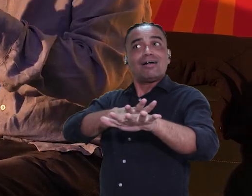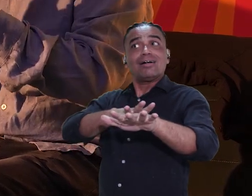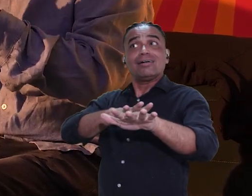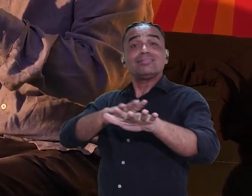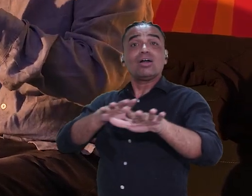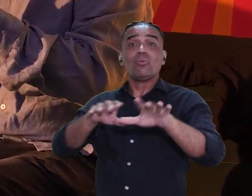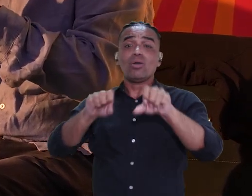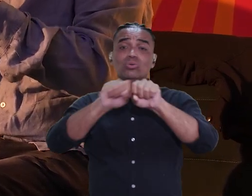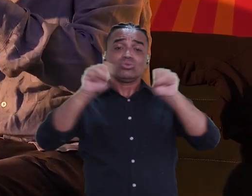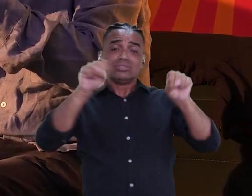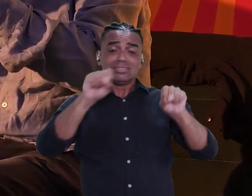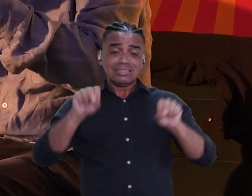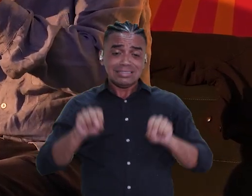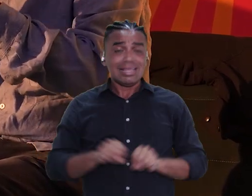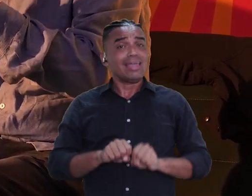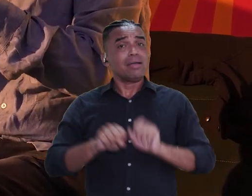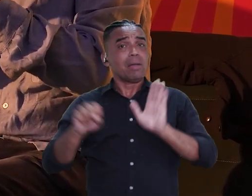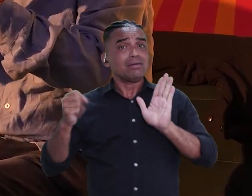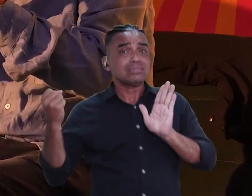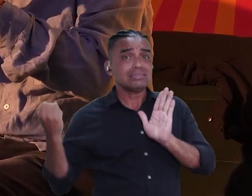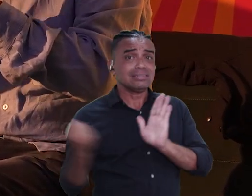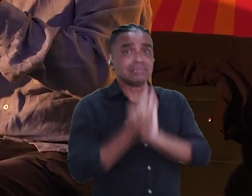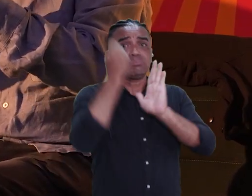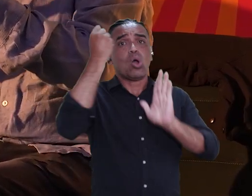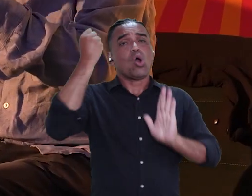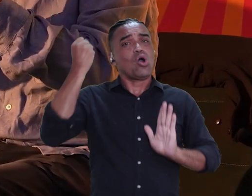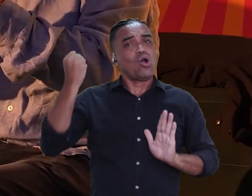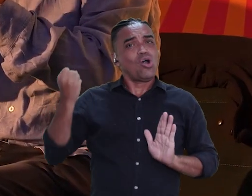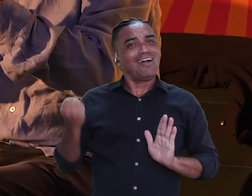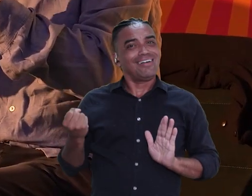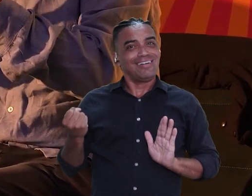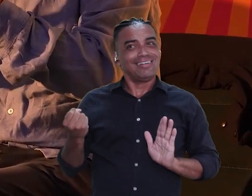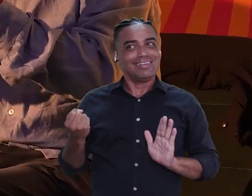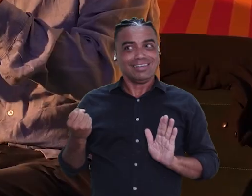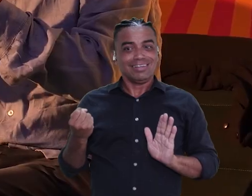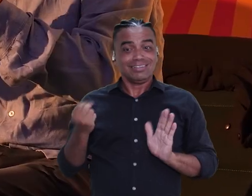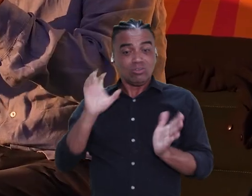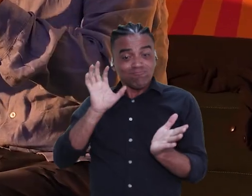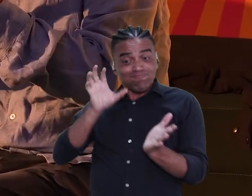sistemas simbólicos são sistemas que tratam, que vão ao